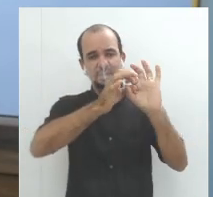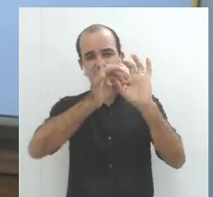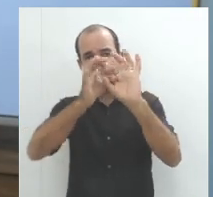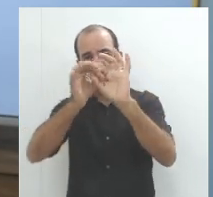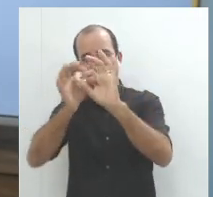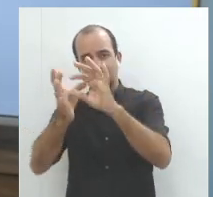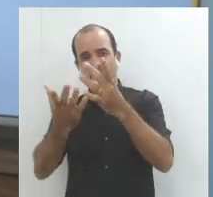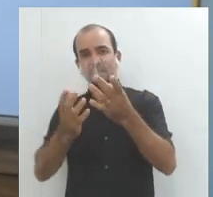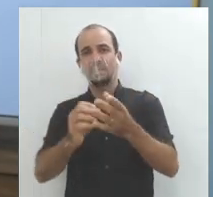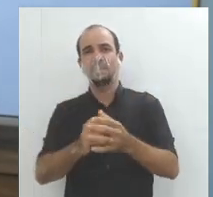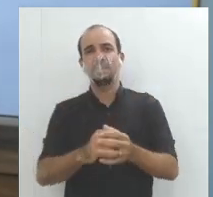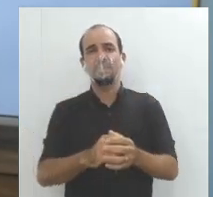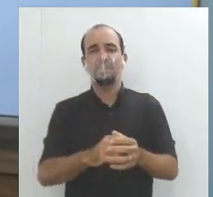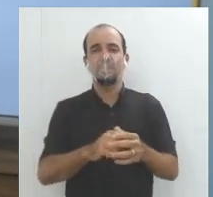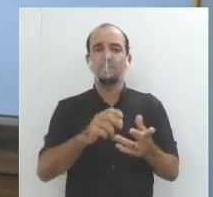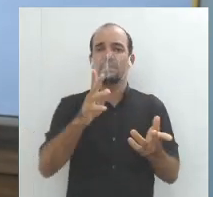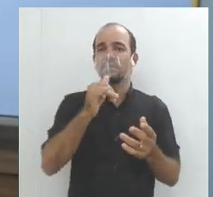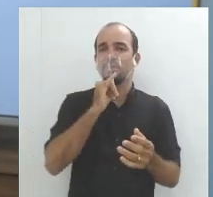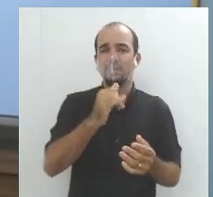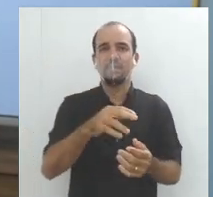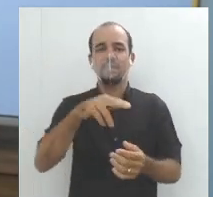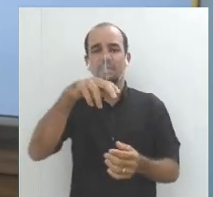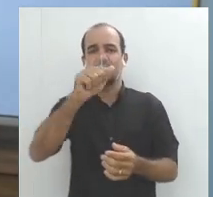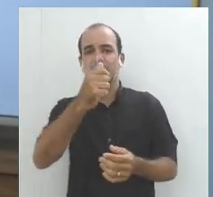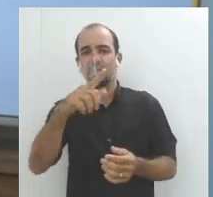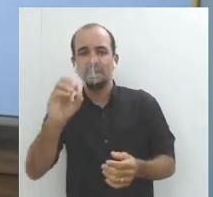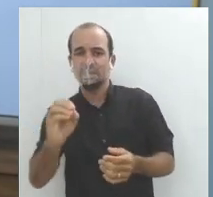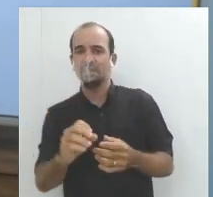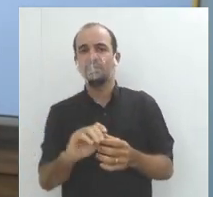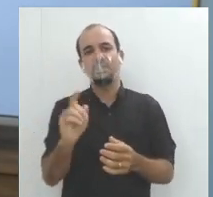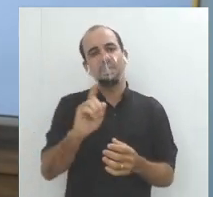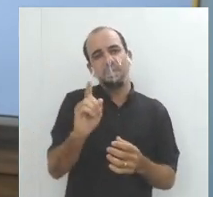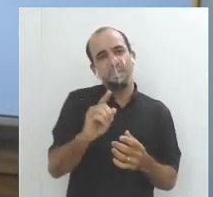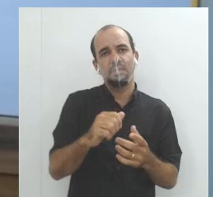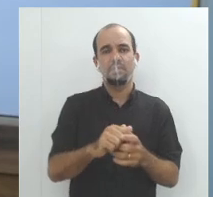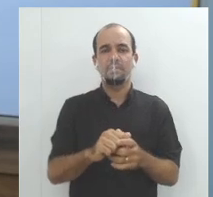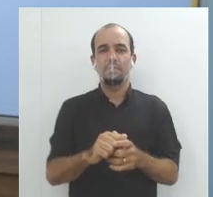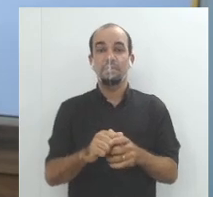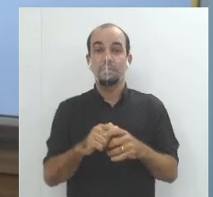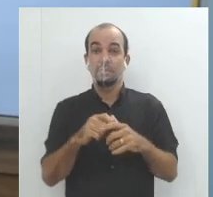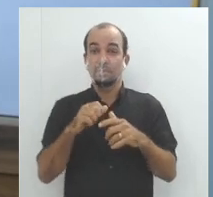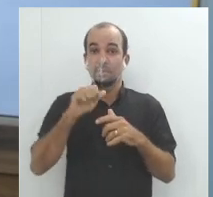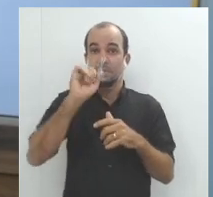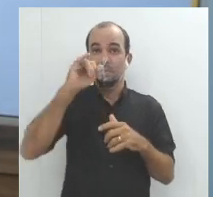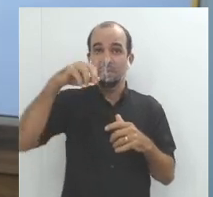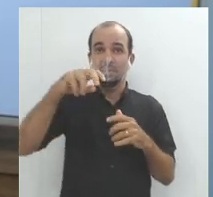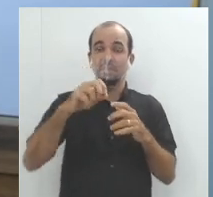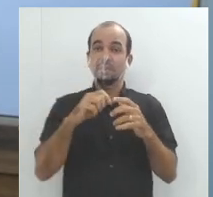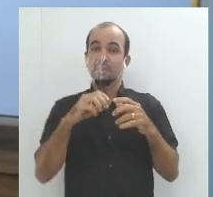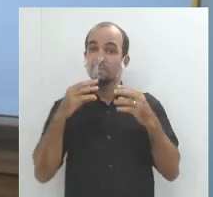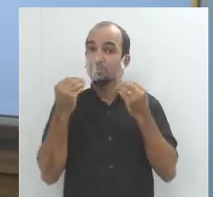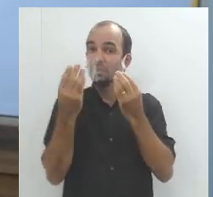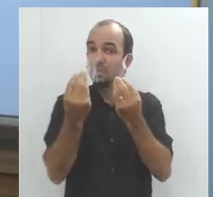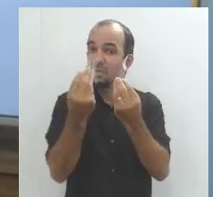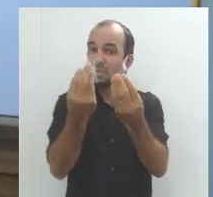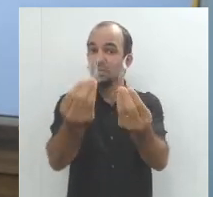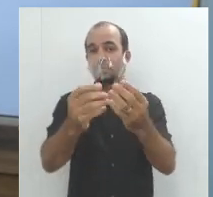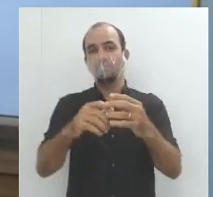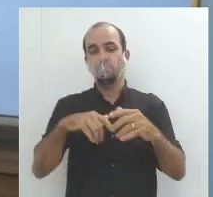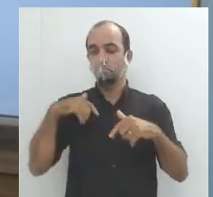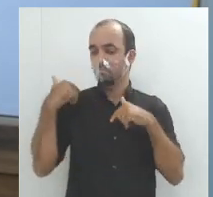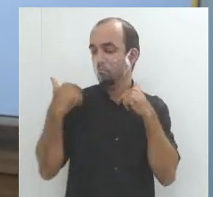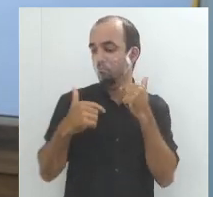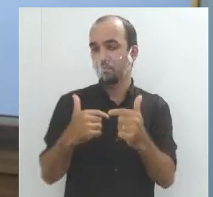vimos, negação, intensidade, dúvida, afirmação, tá certo? E é por isso